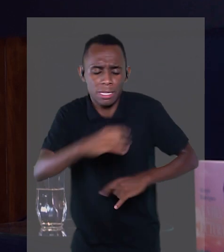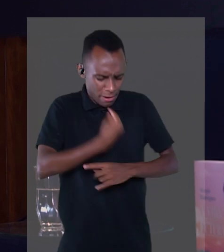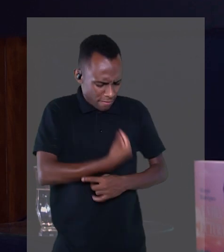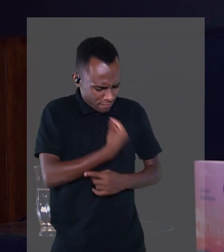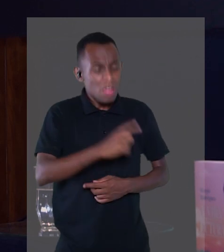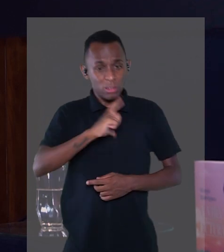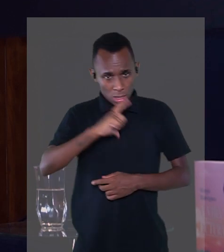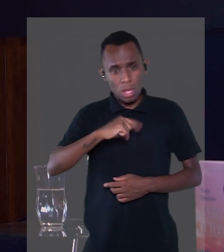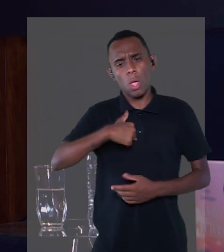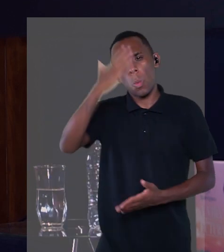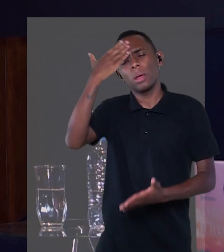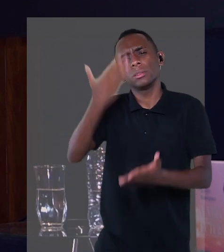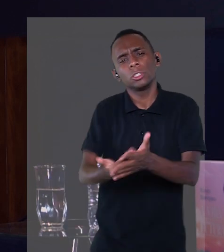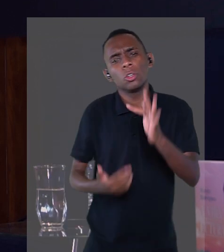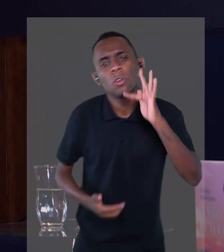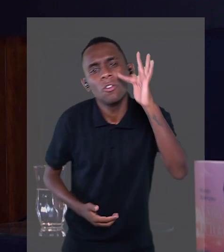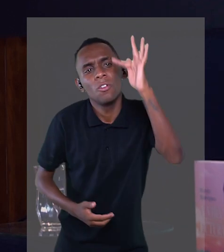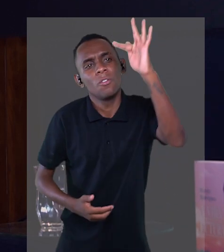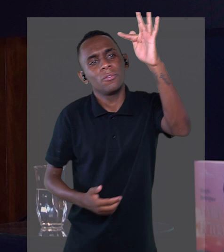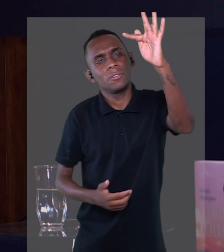houver vida haverá.